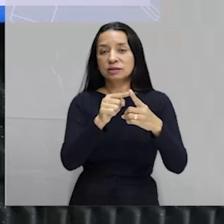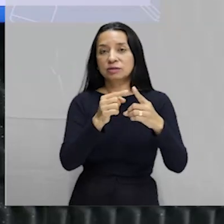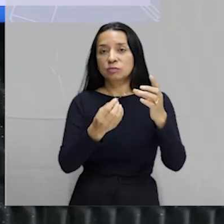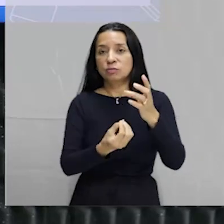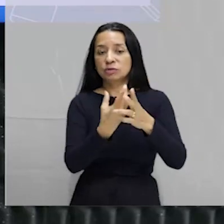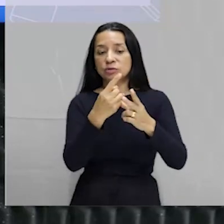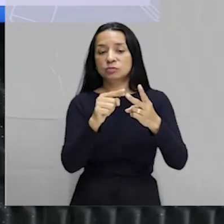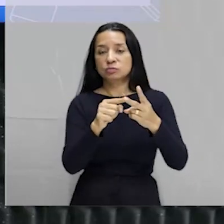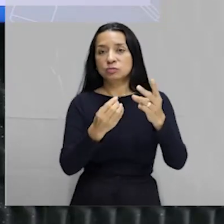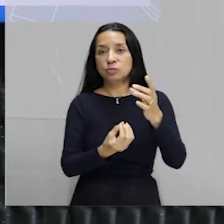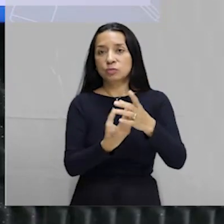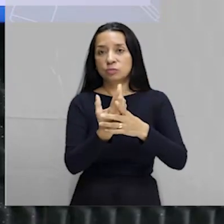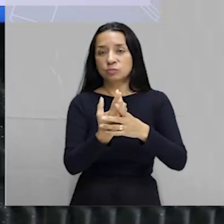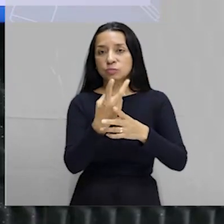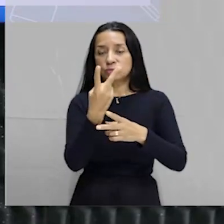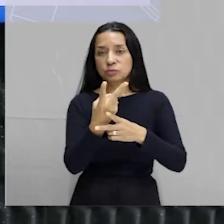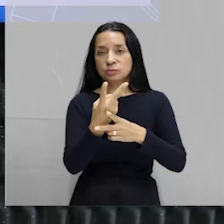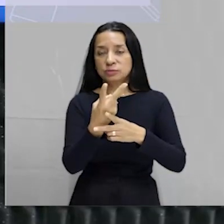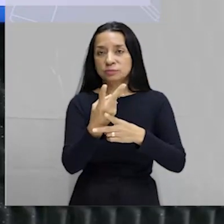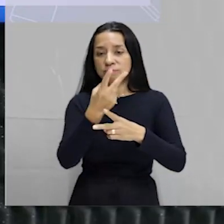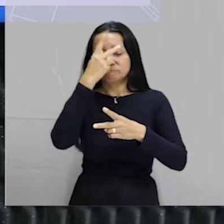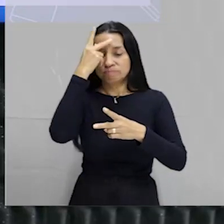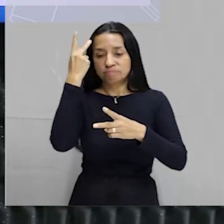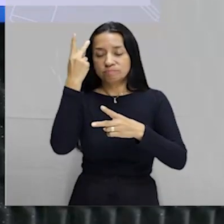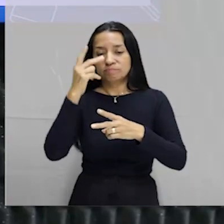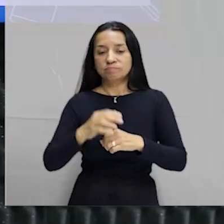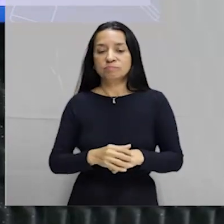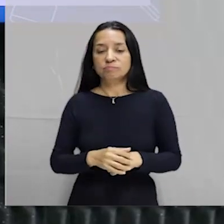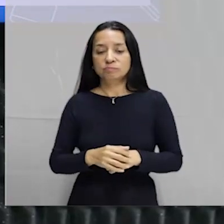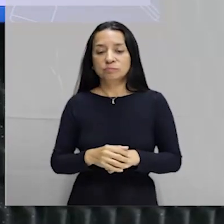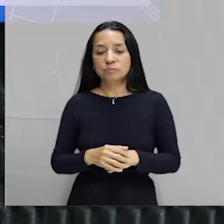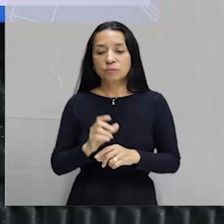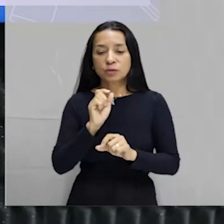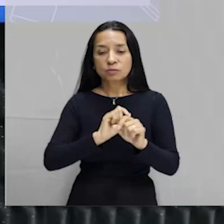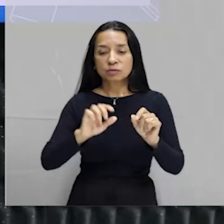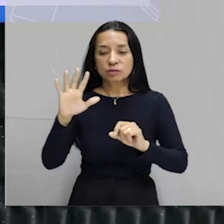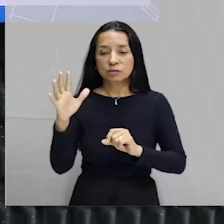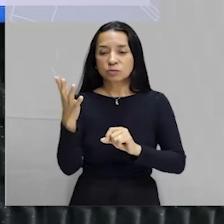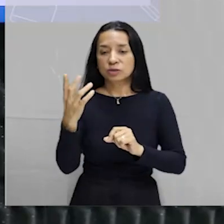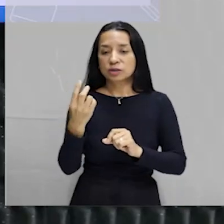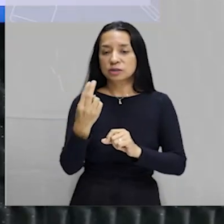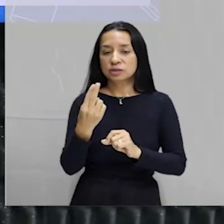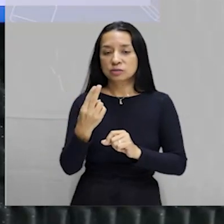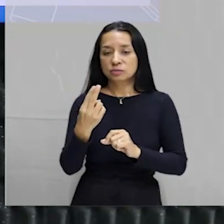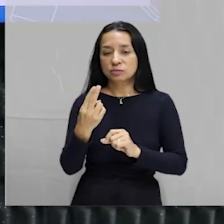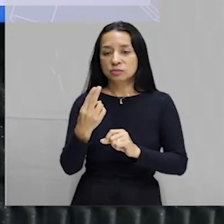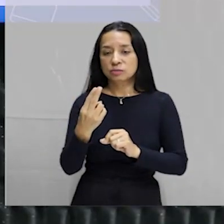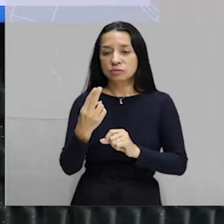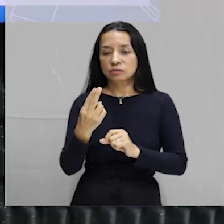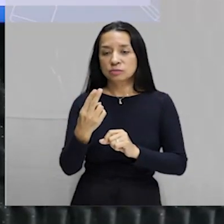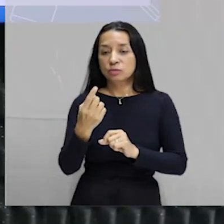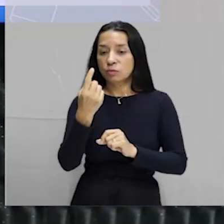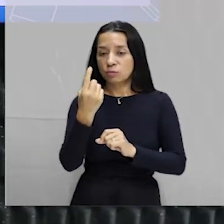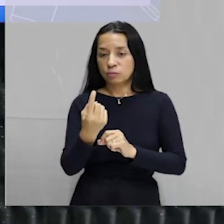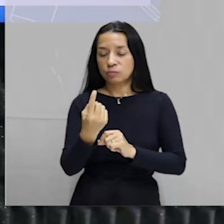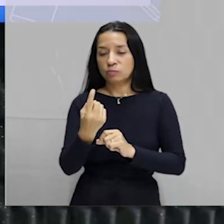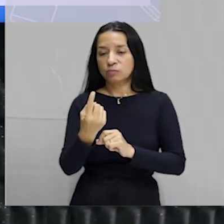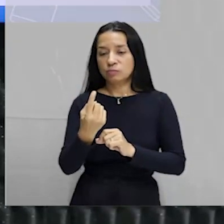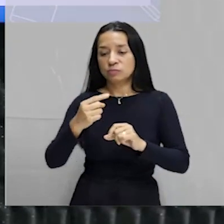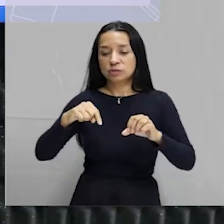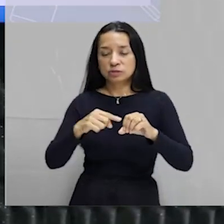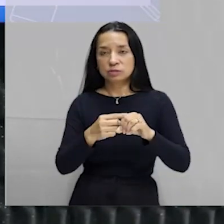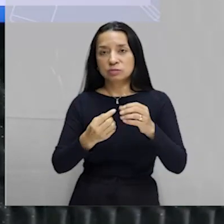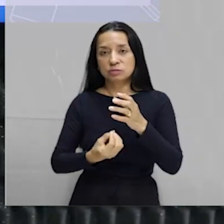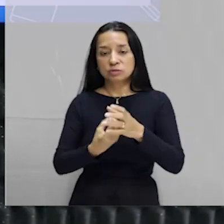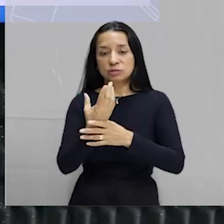Então, é diferente do que acontece, por exemplo, nos indivíduos univitelínicos. Aqui eu tive um único zigoto que originou